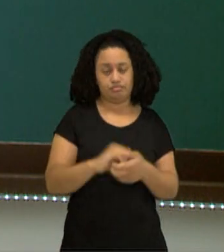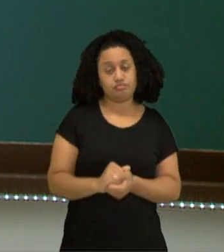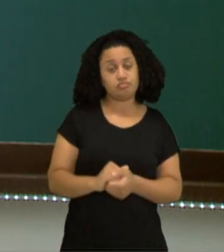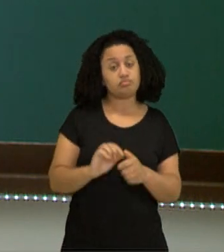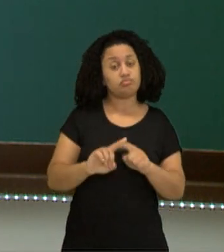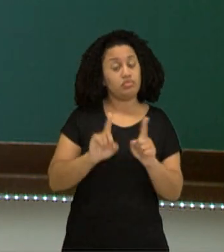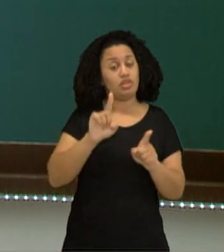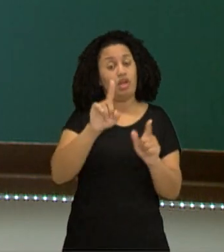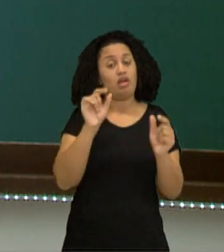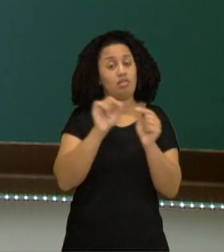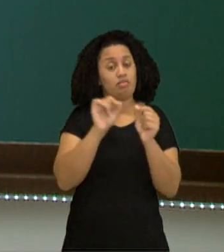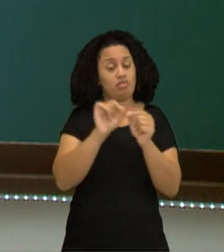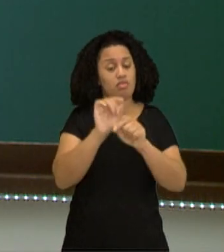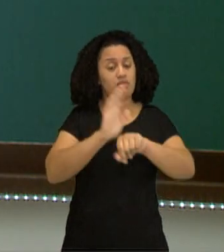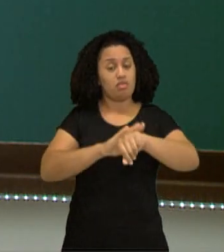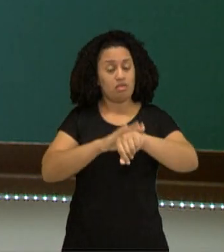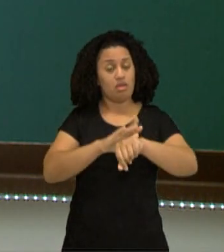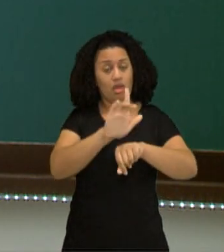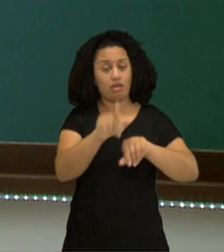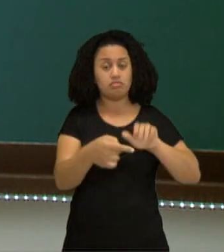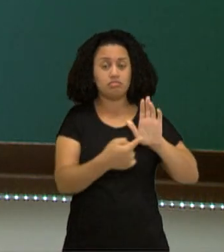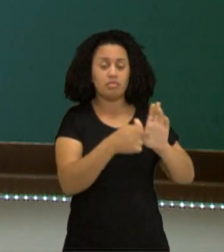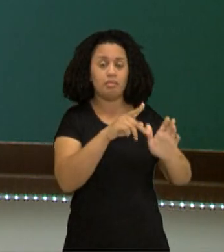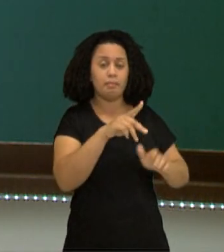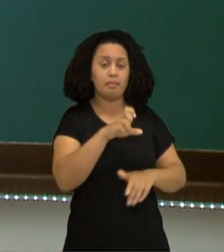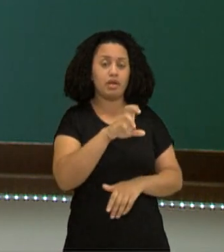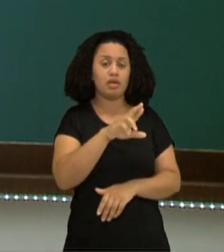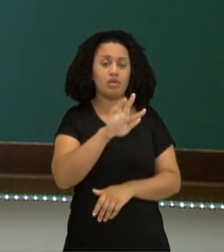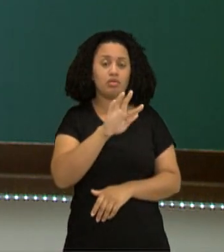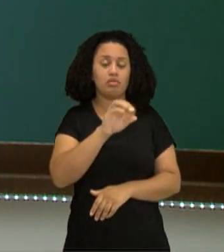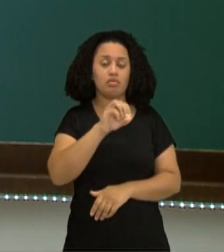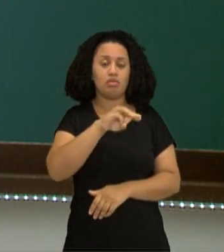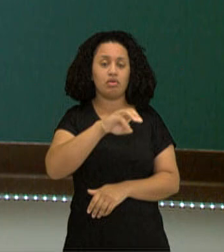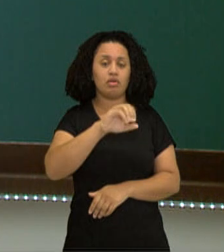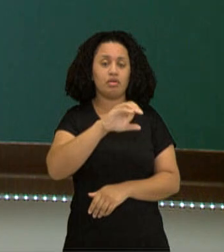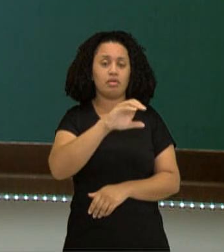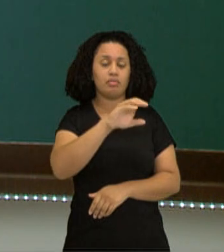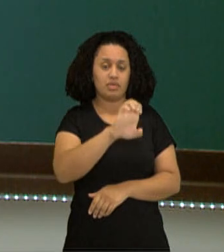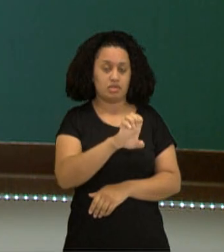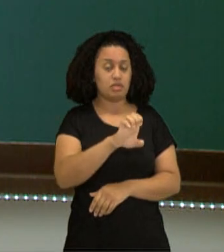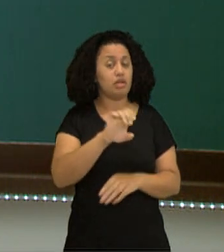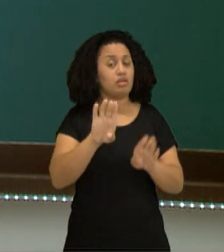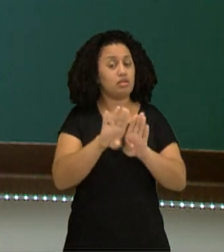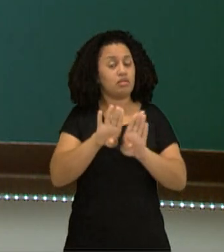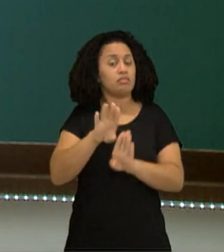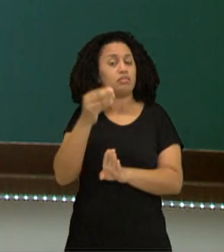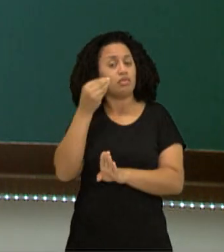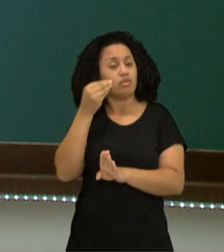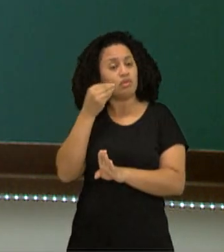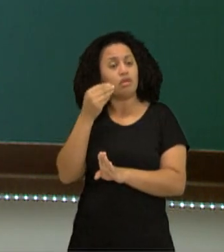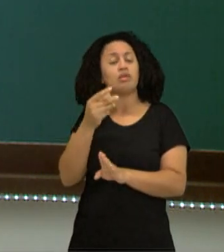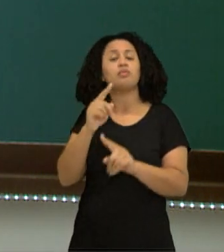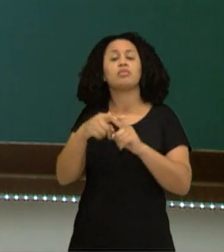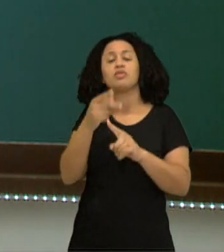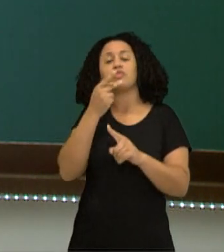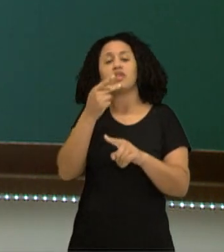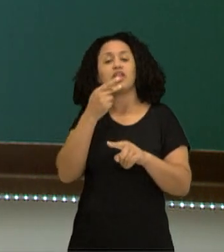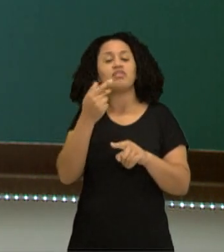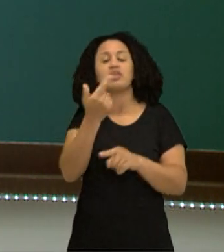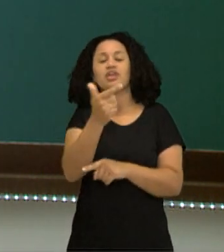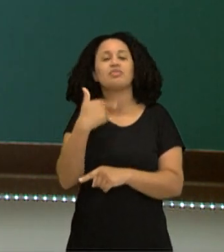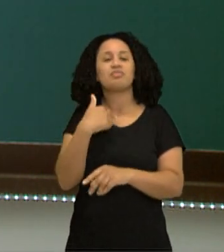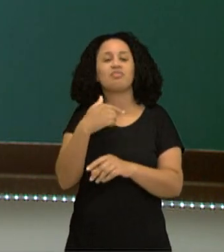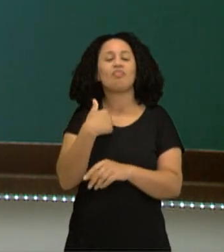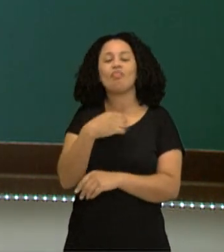John Cage fez naquele momento era uma performance e música experimental ao mesmo tempo, porque John Cage dizia que não há silêncio